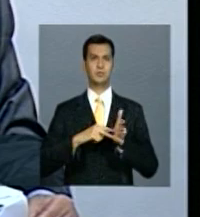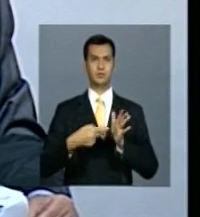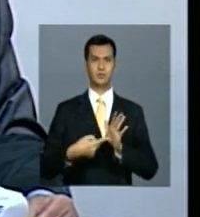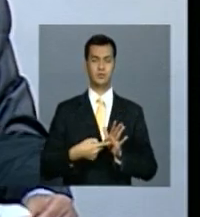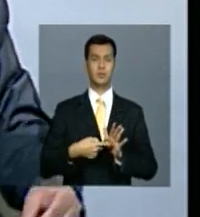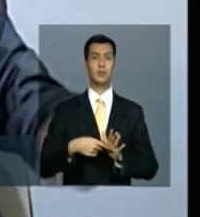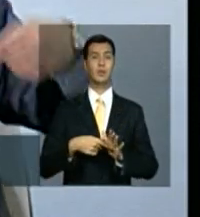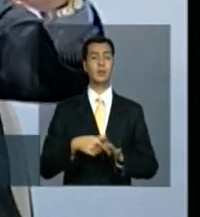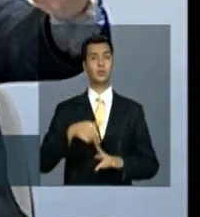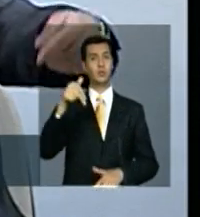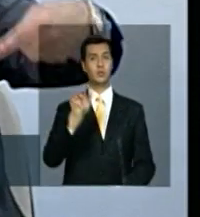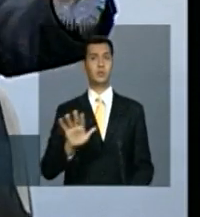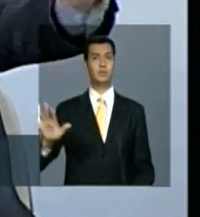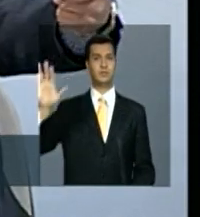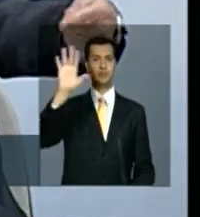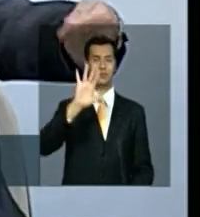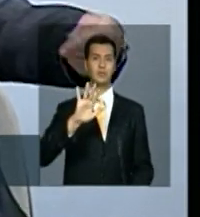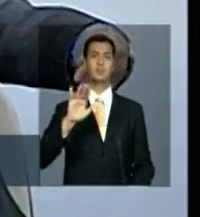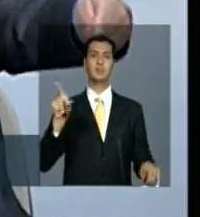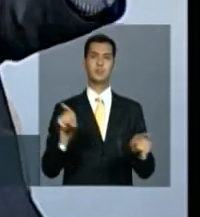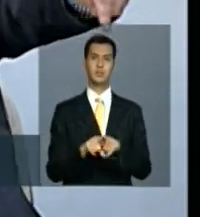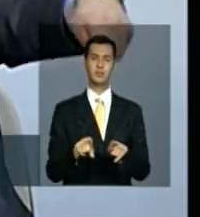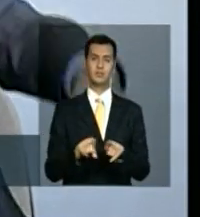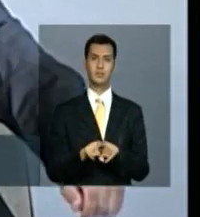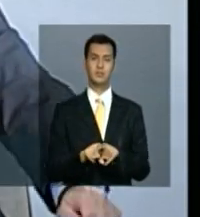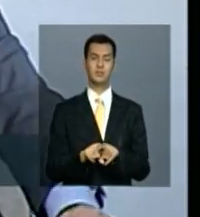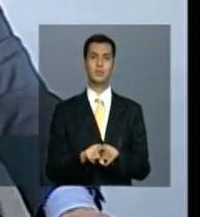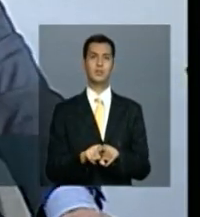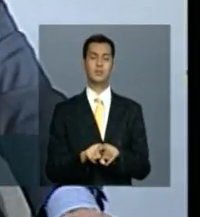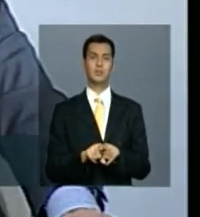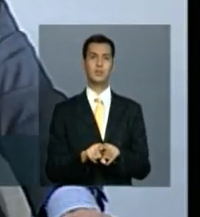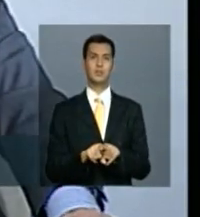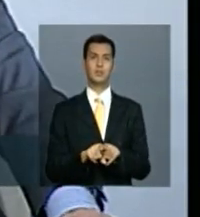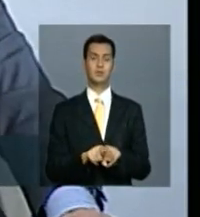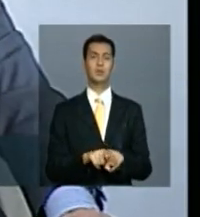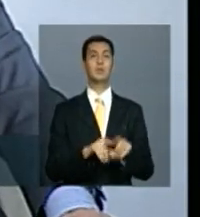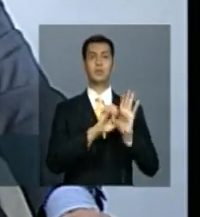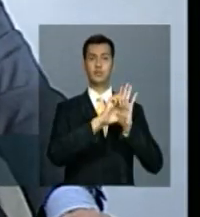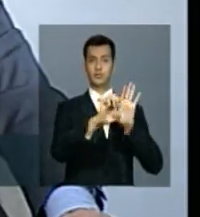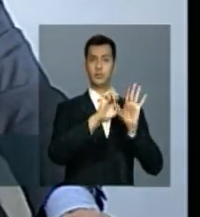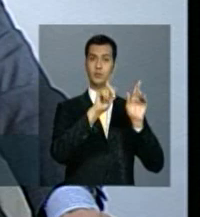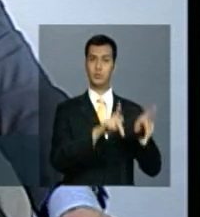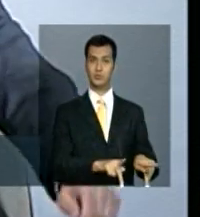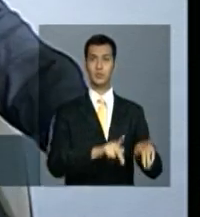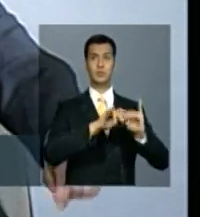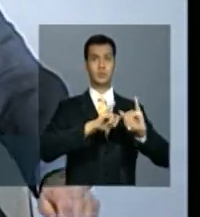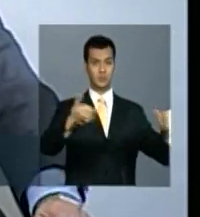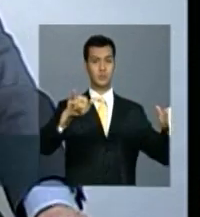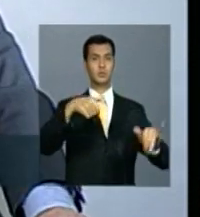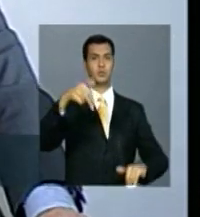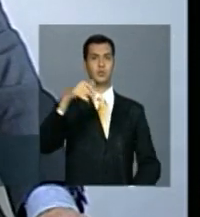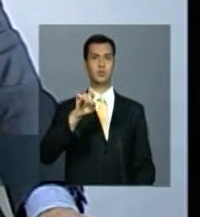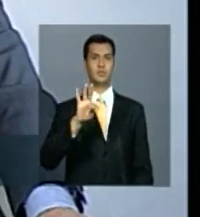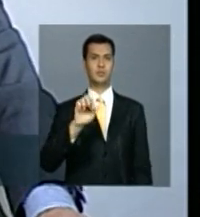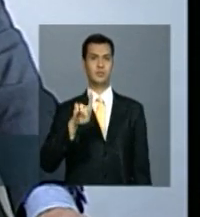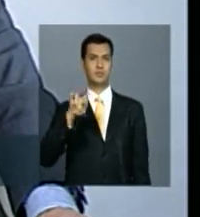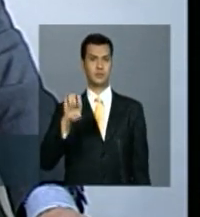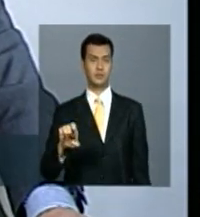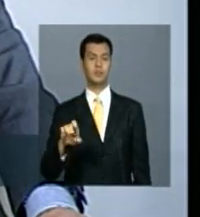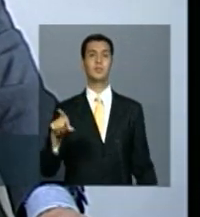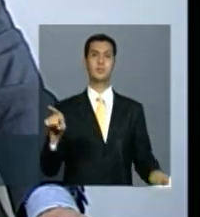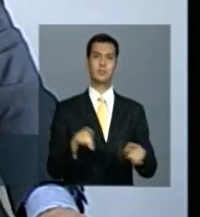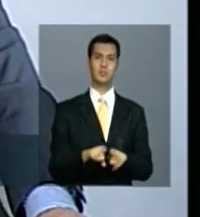no nordeste mais a chamada pública eh nova que fizemos pro Nordeste mas o segundo número ali que é